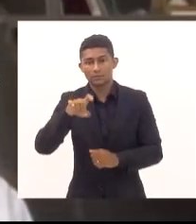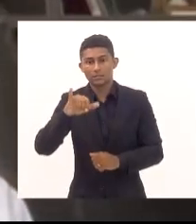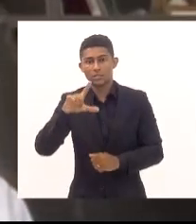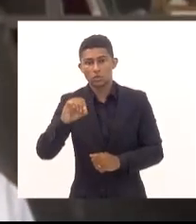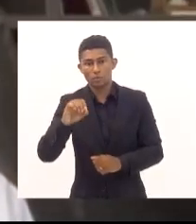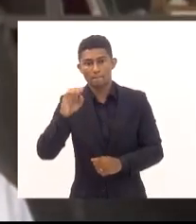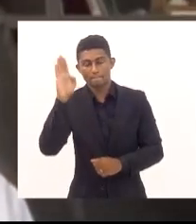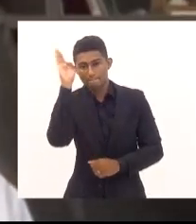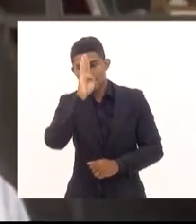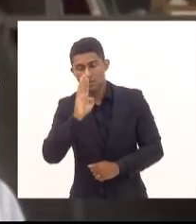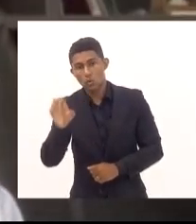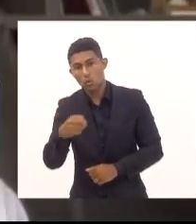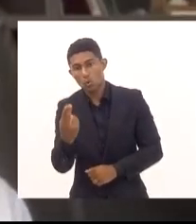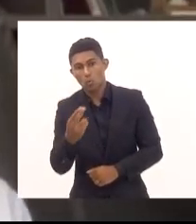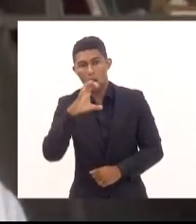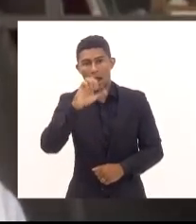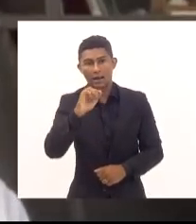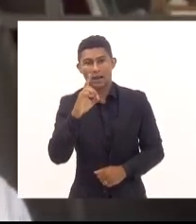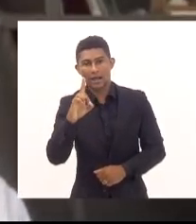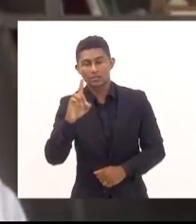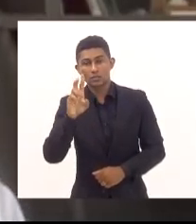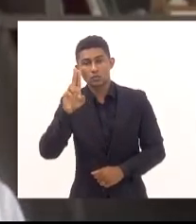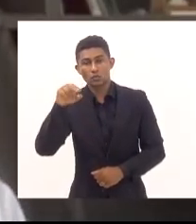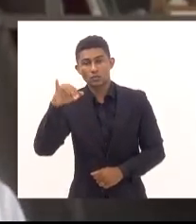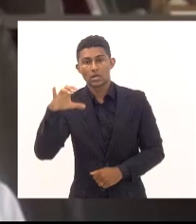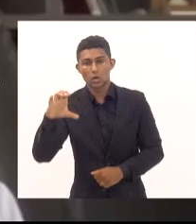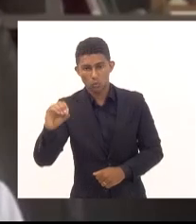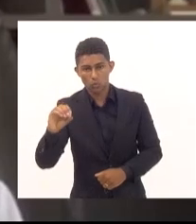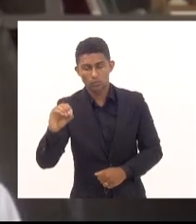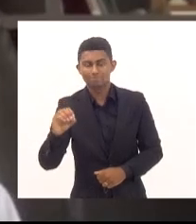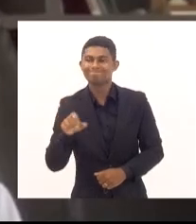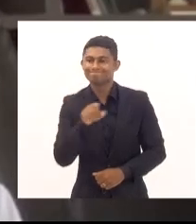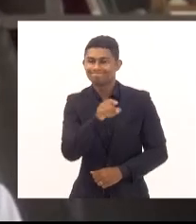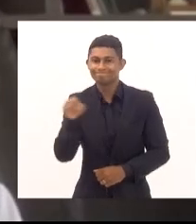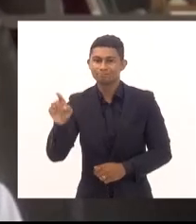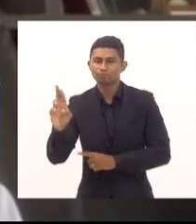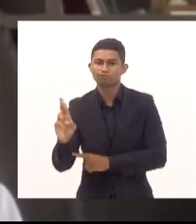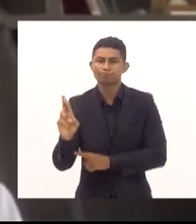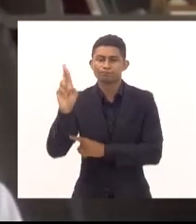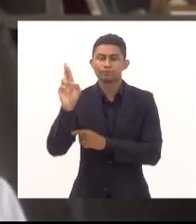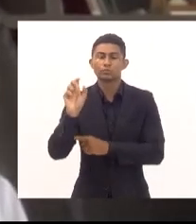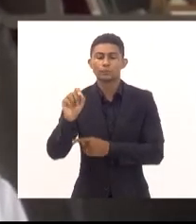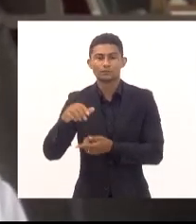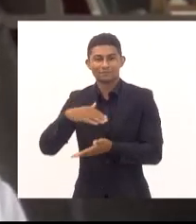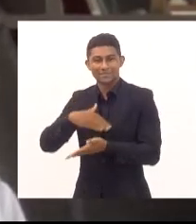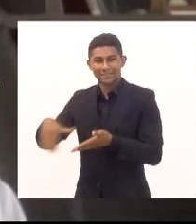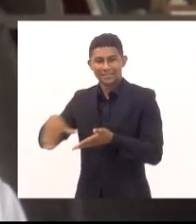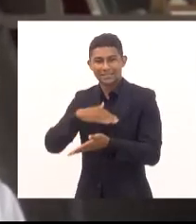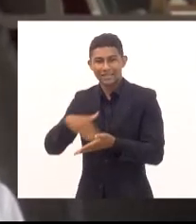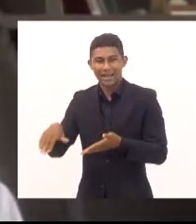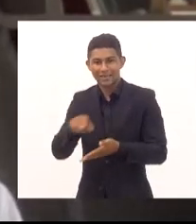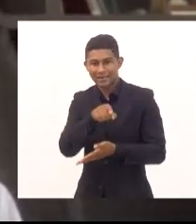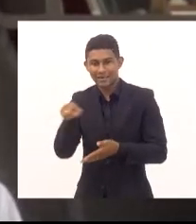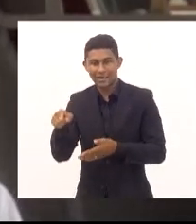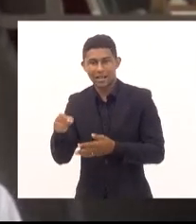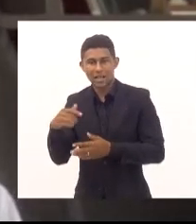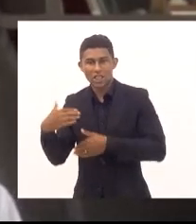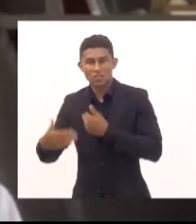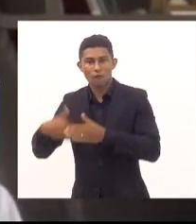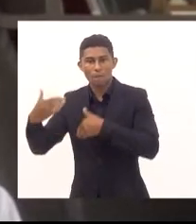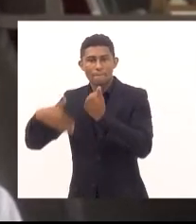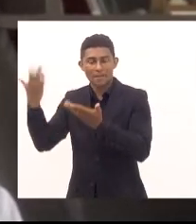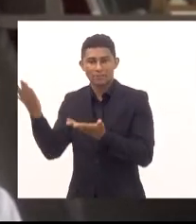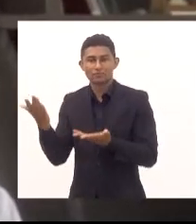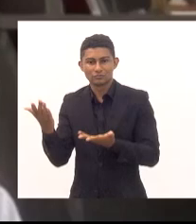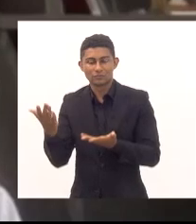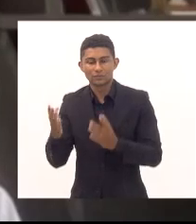CadÚnico. Essa ação ela é coordenada, óbvio, pela Secretaria de Desenvolvimento Social e Direitos Humanos